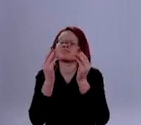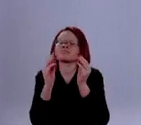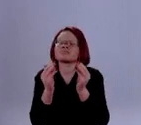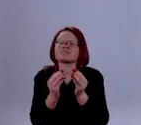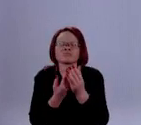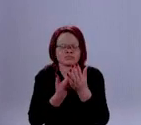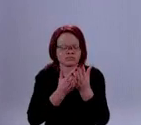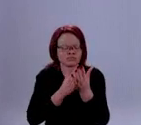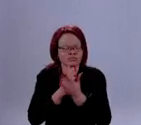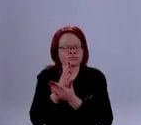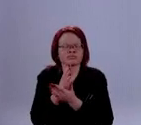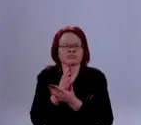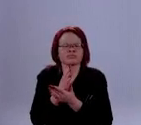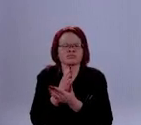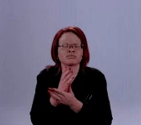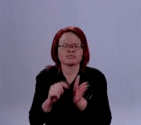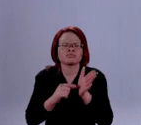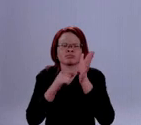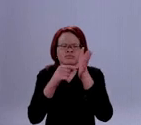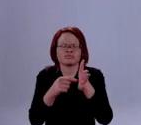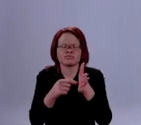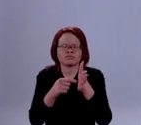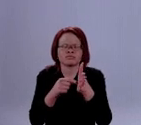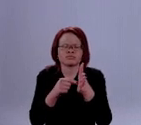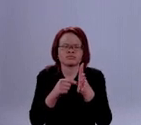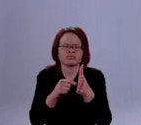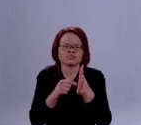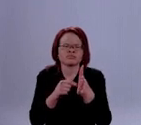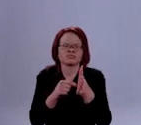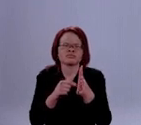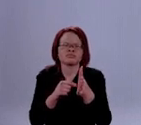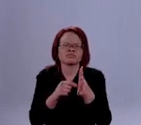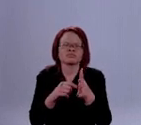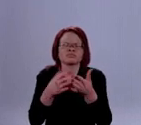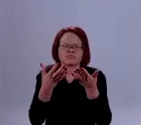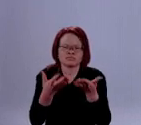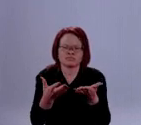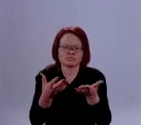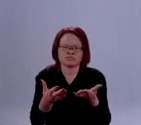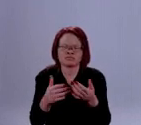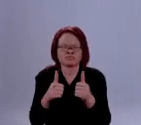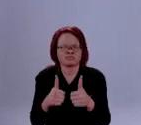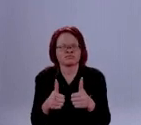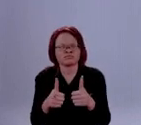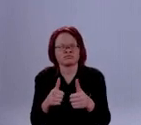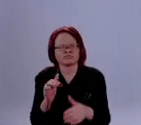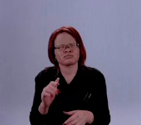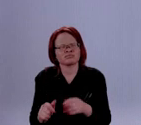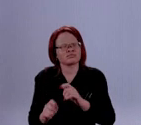maneira modo temos como exemplos de advérbios de modo assim